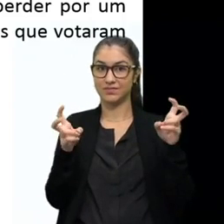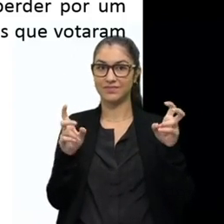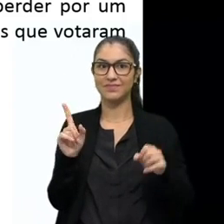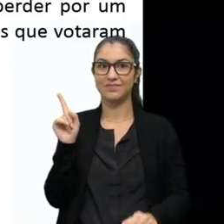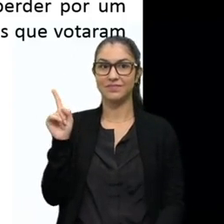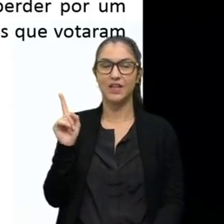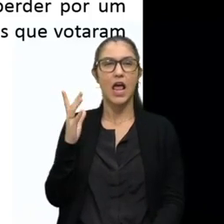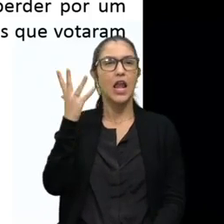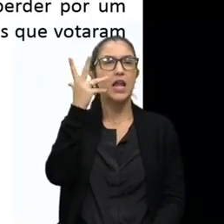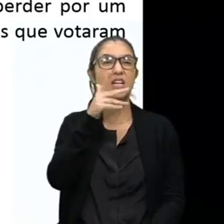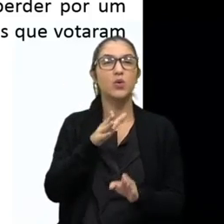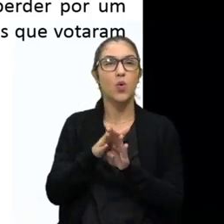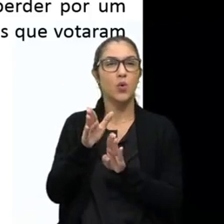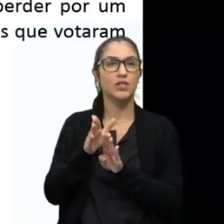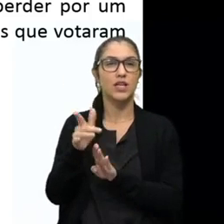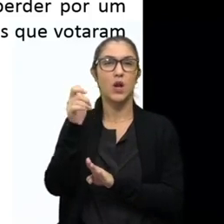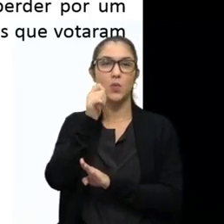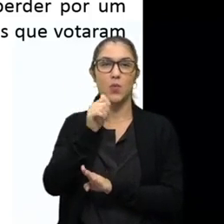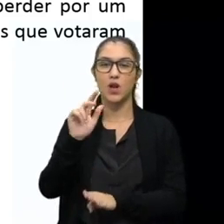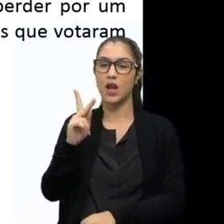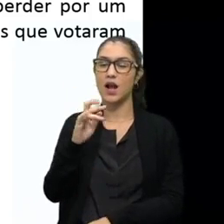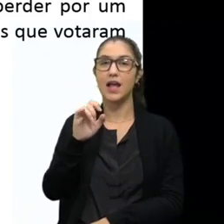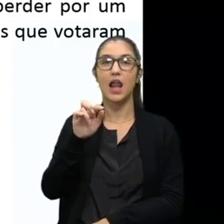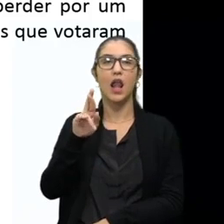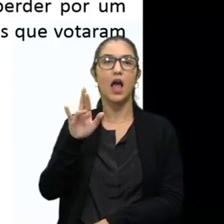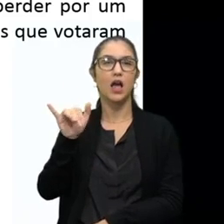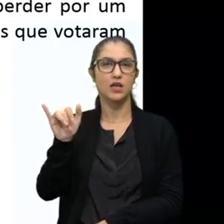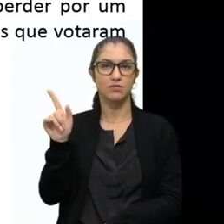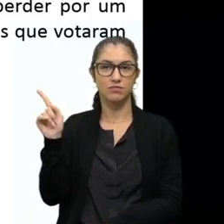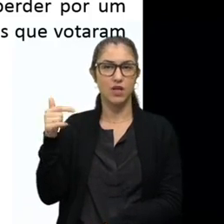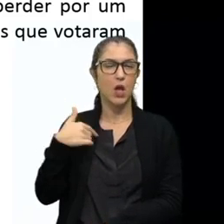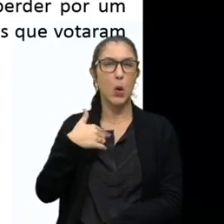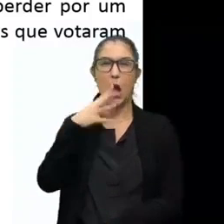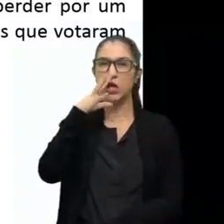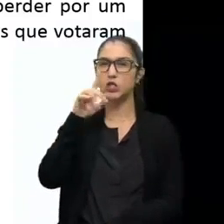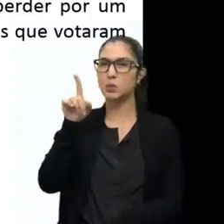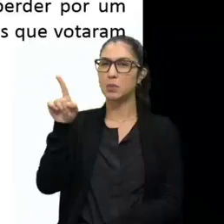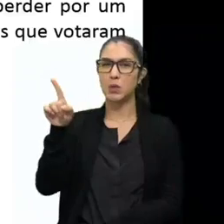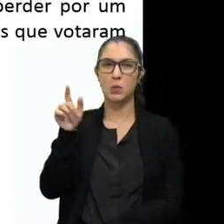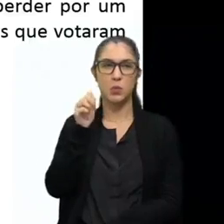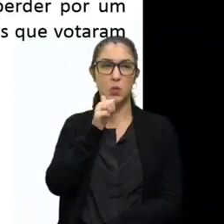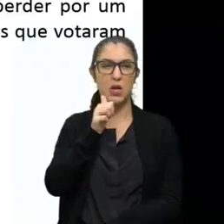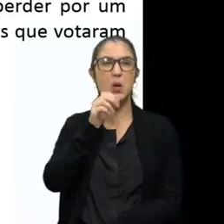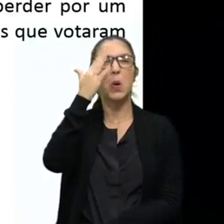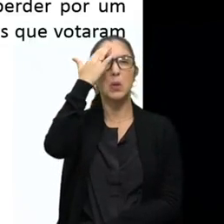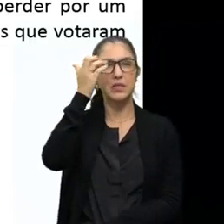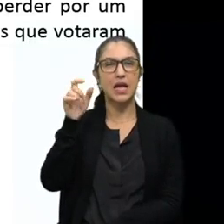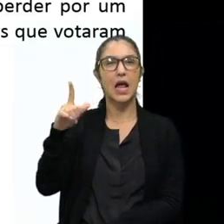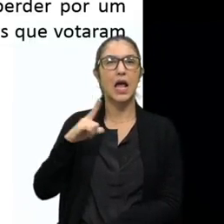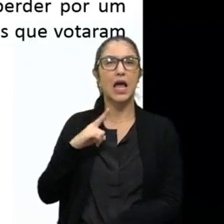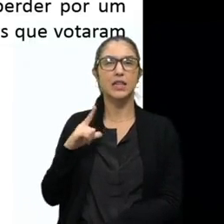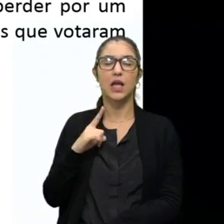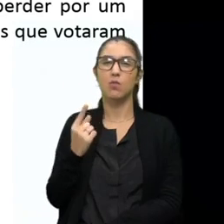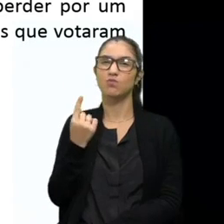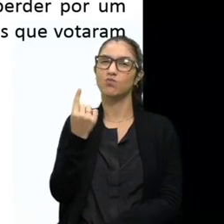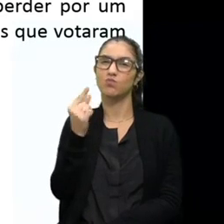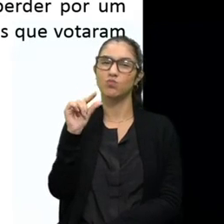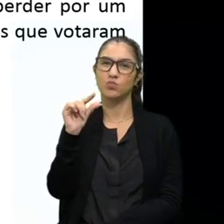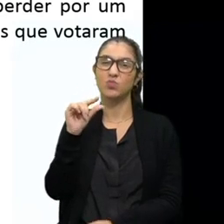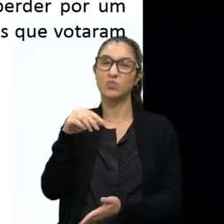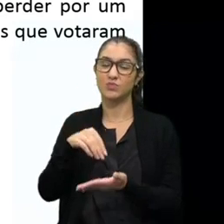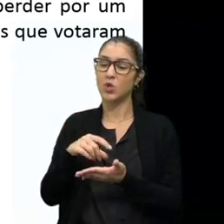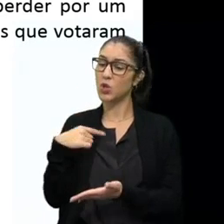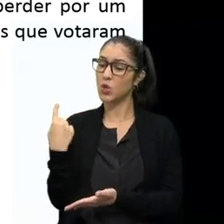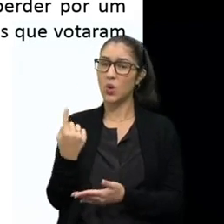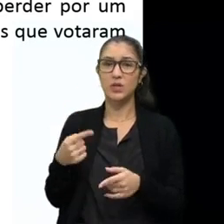termina. Lindo conselho de Hillary Clinton. Eu admiro essa mulher. Sei que ela tem um pequeno defeito, e todos